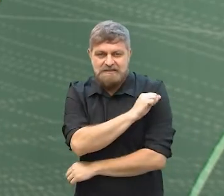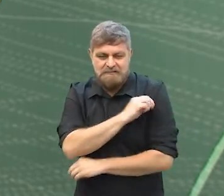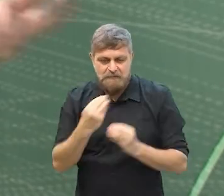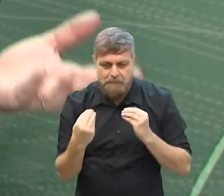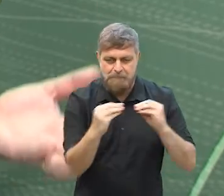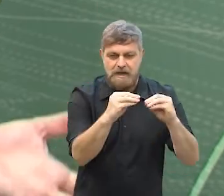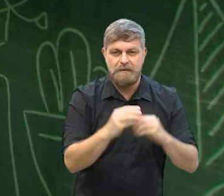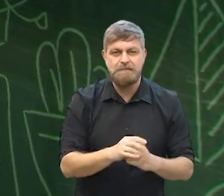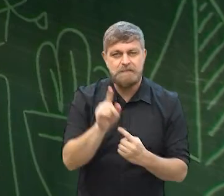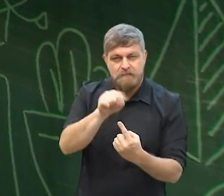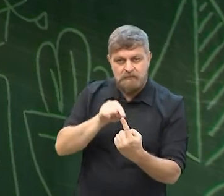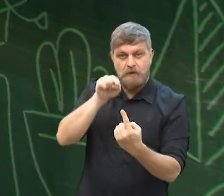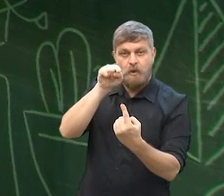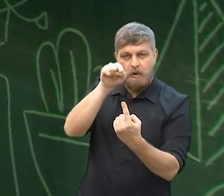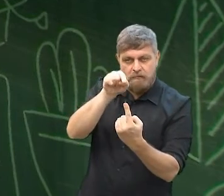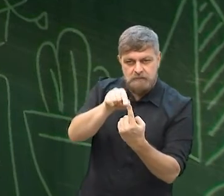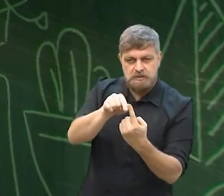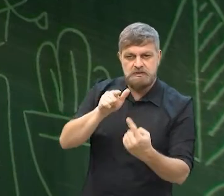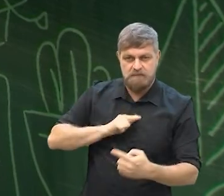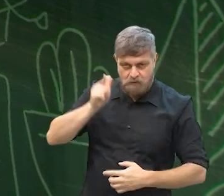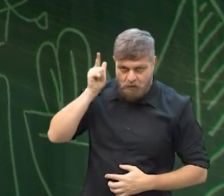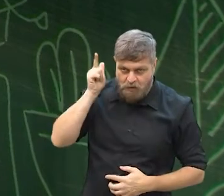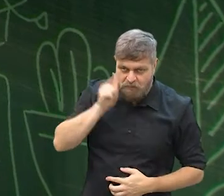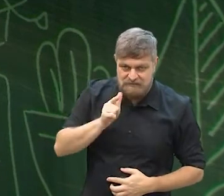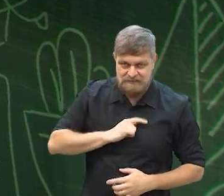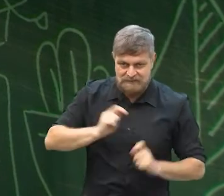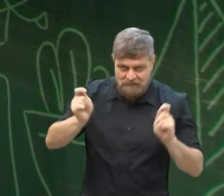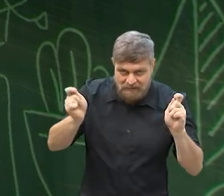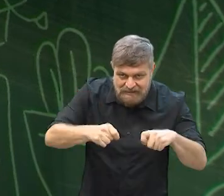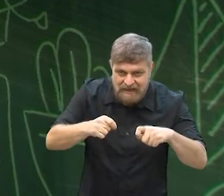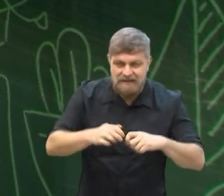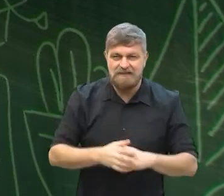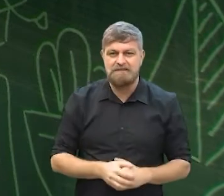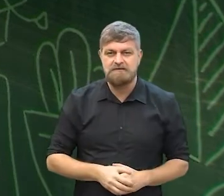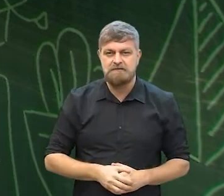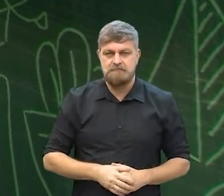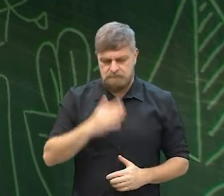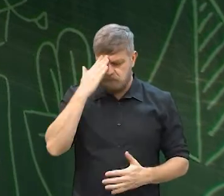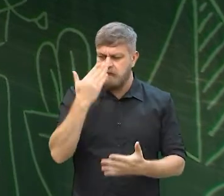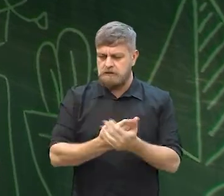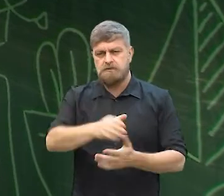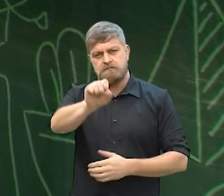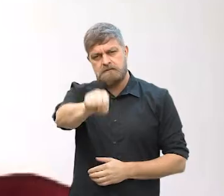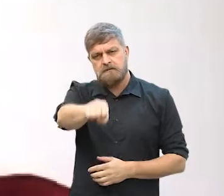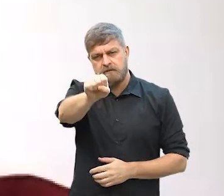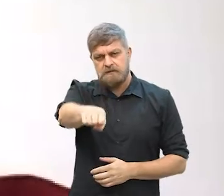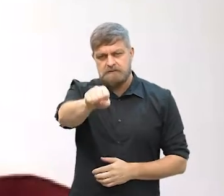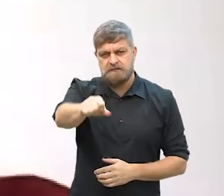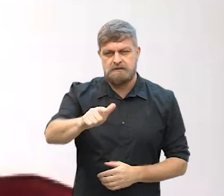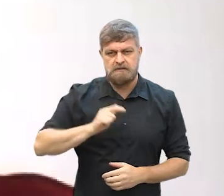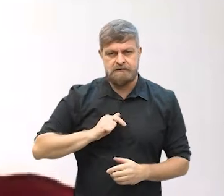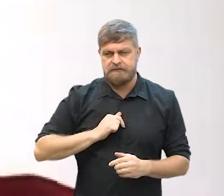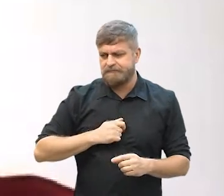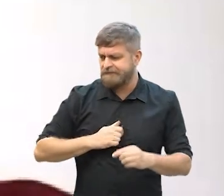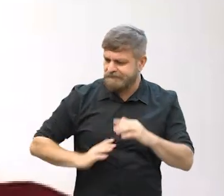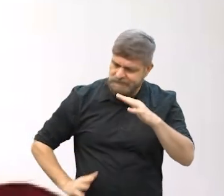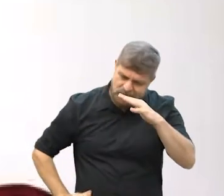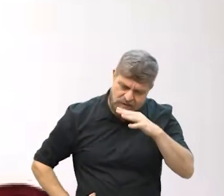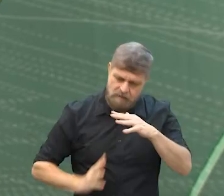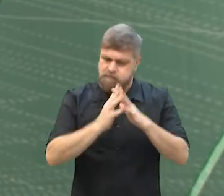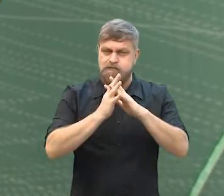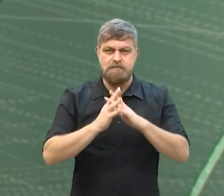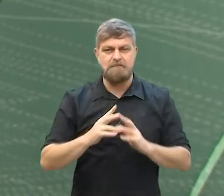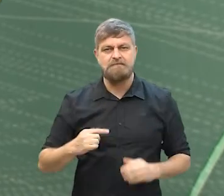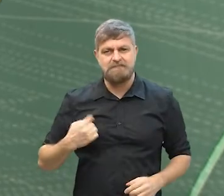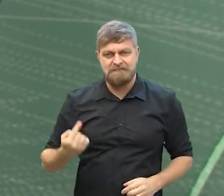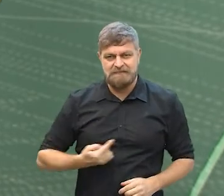e o objetivo que foi traçado por vocês foi alcançado no seu entender? Eu acredito que sim. Acho que até superou as